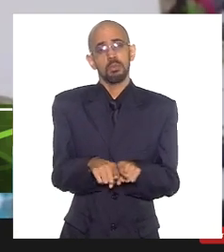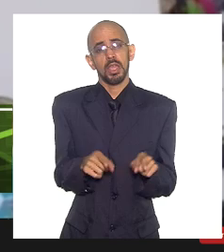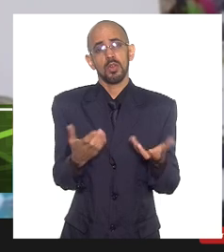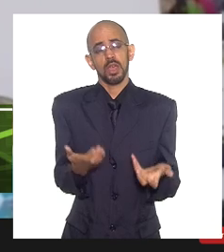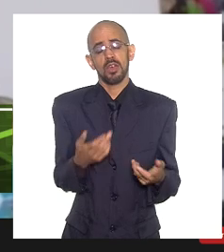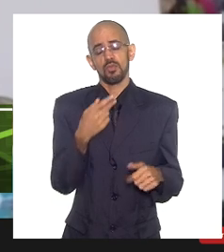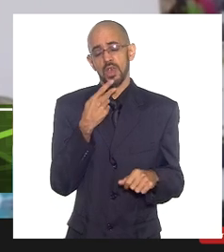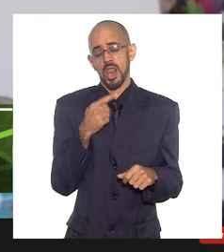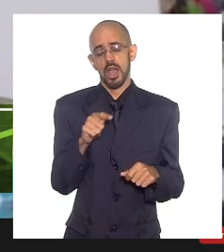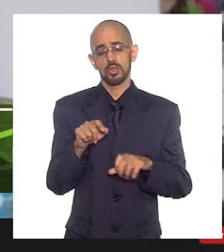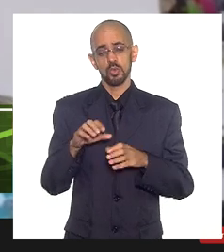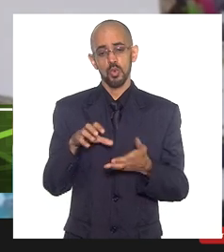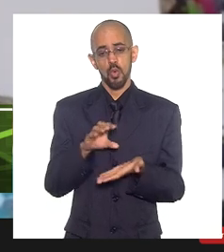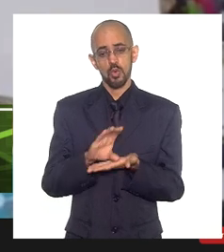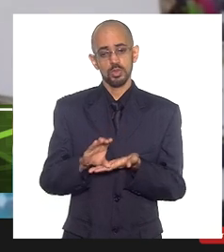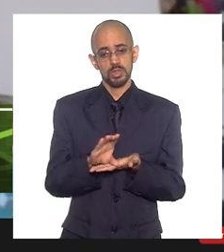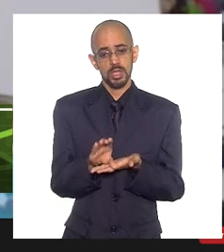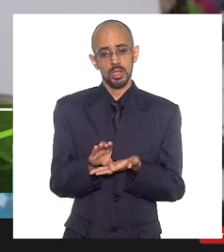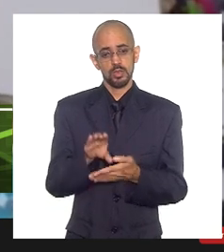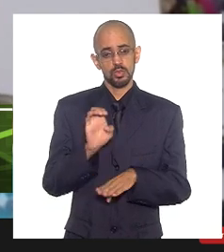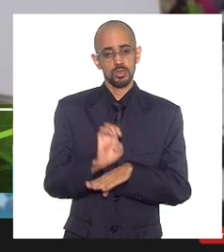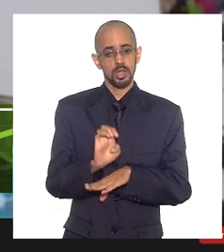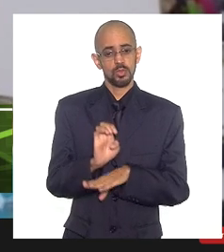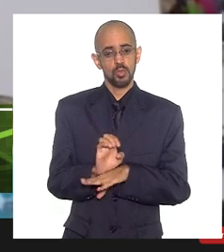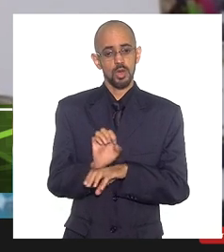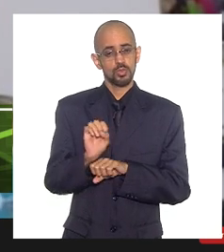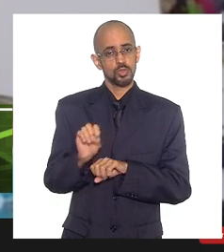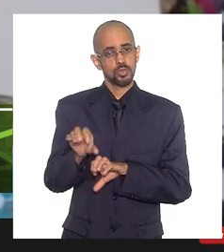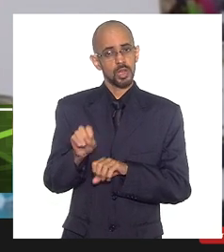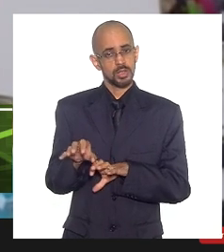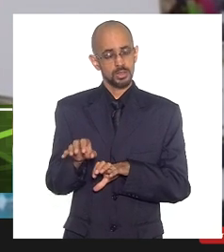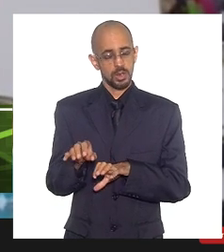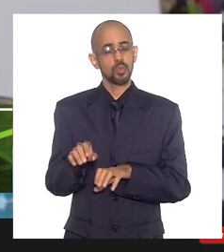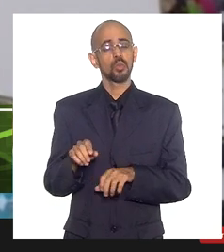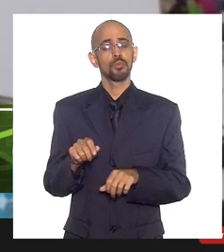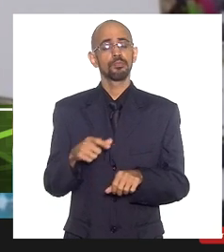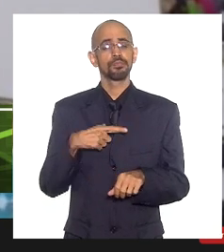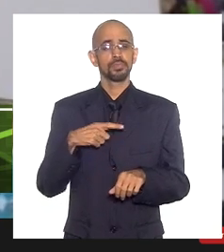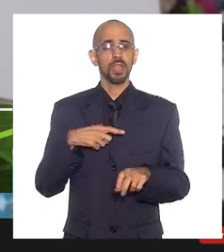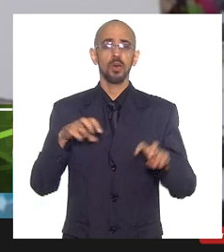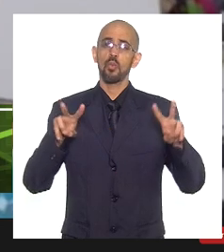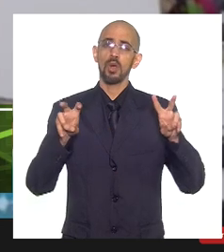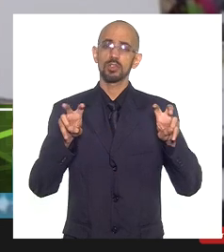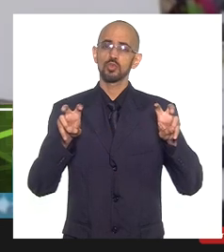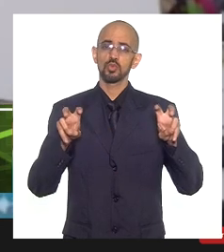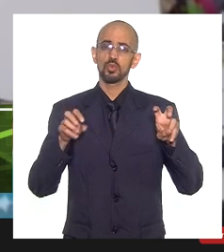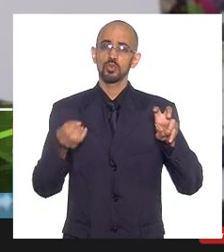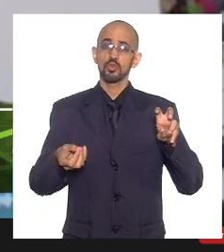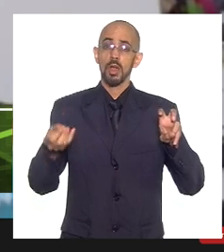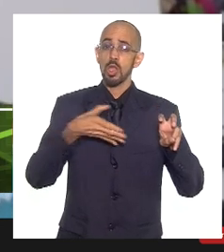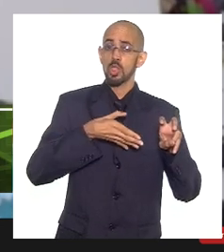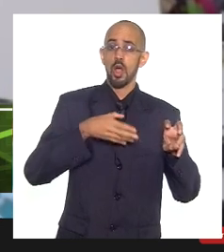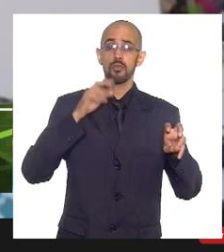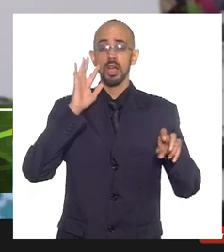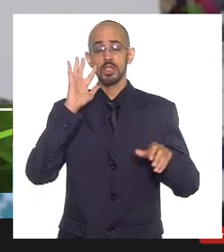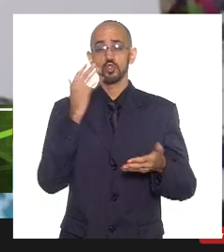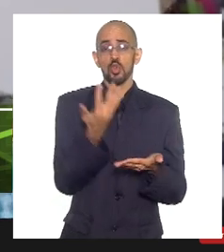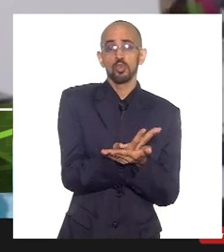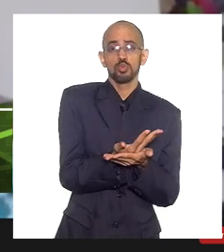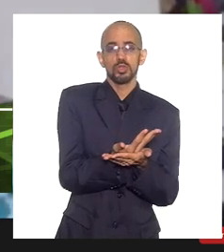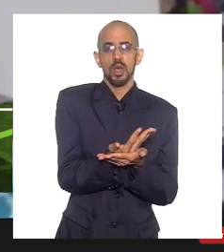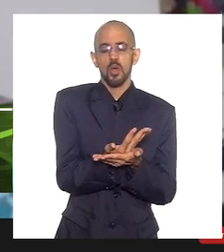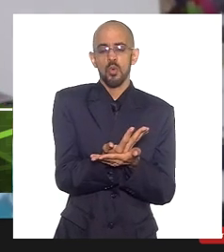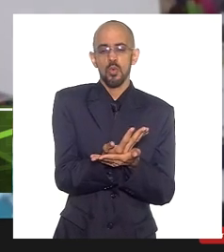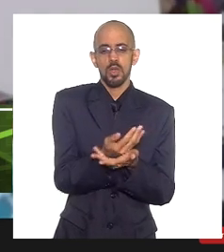Conselho Estadual de Educação está para pautar no pleno uma nova resolução sobre que